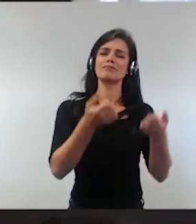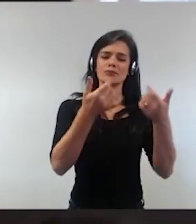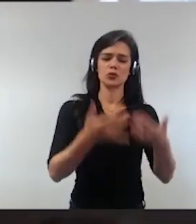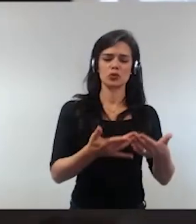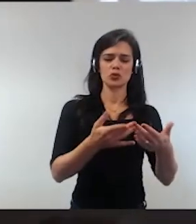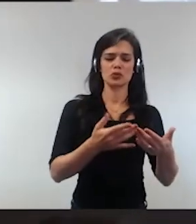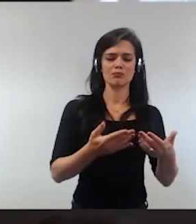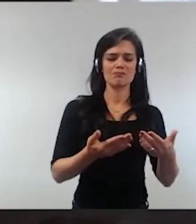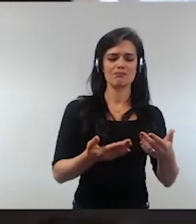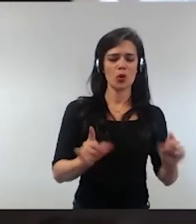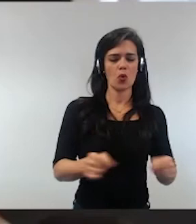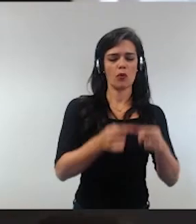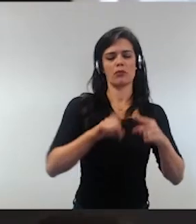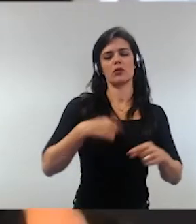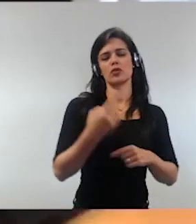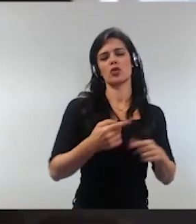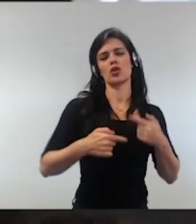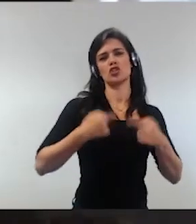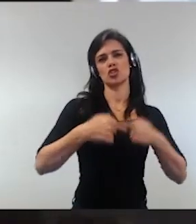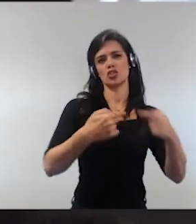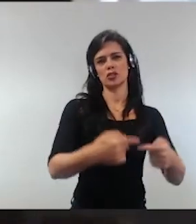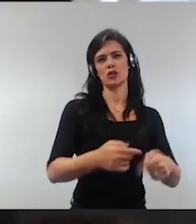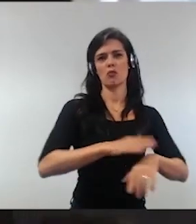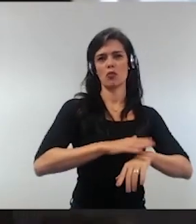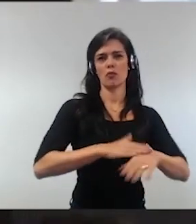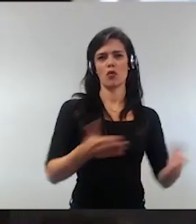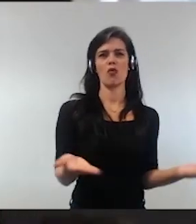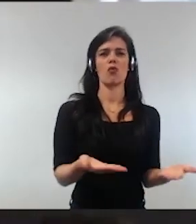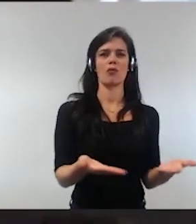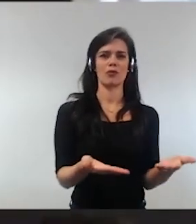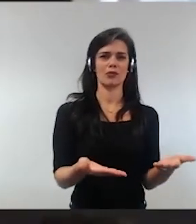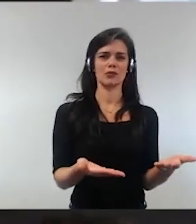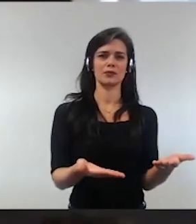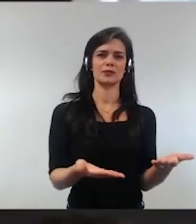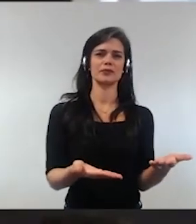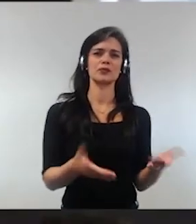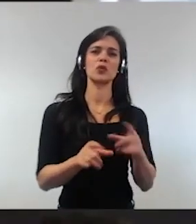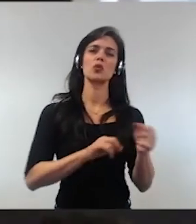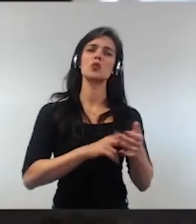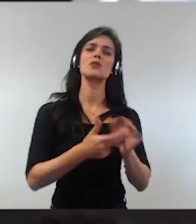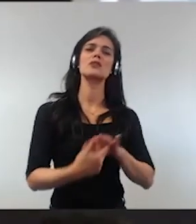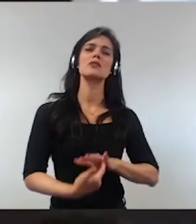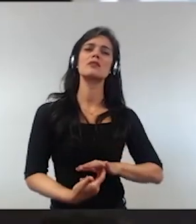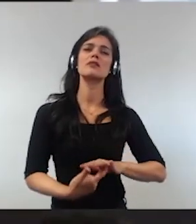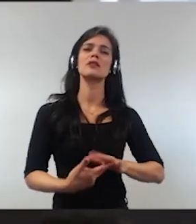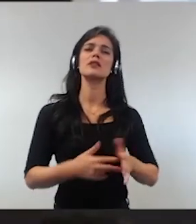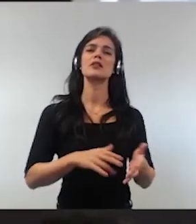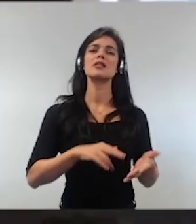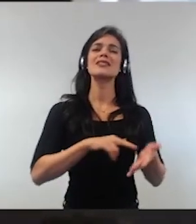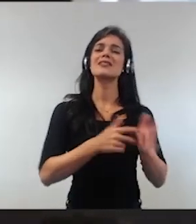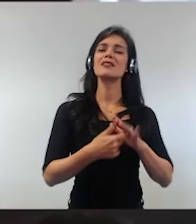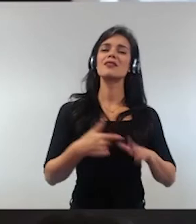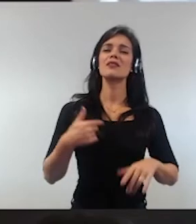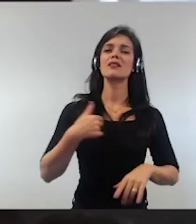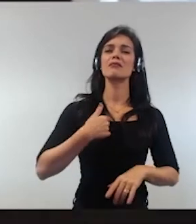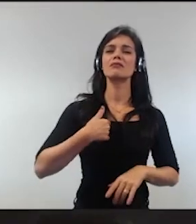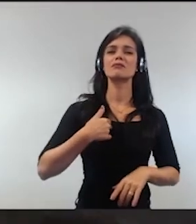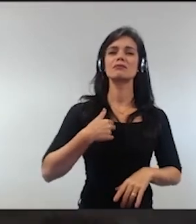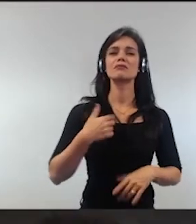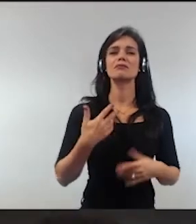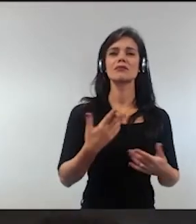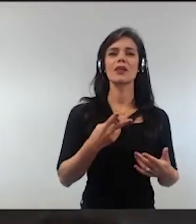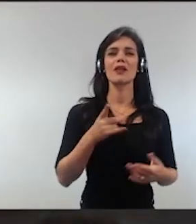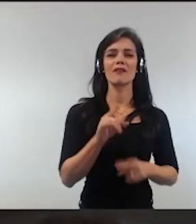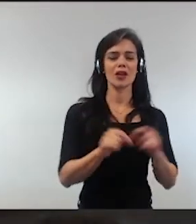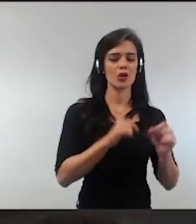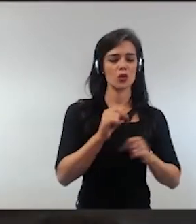nossa geração, para o momento atual que a gente está vivendo. E o que significa isso? Significa que eu vou me deparar com a realidade